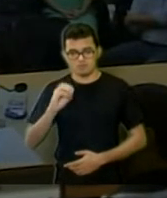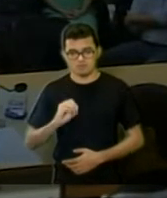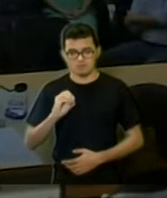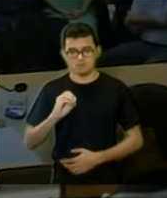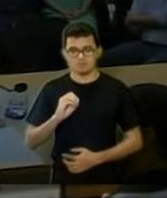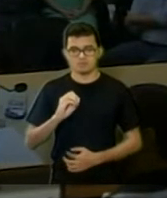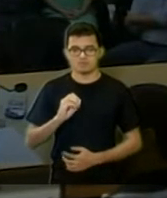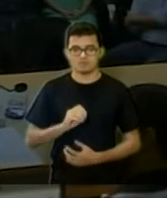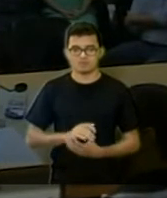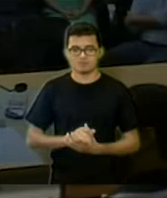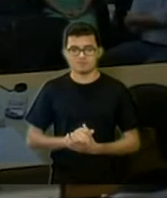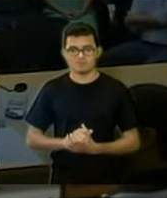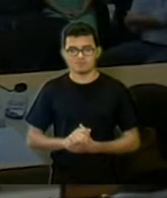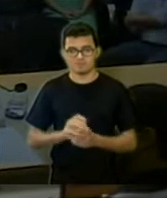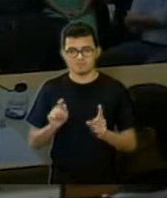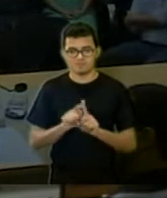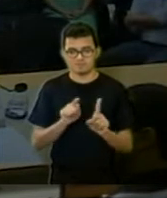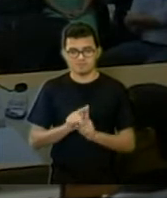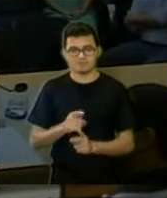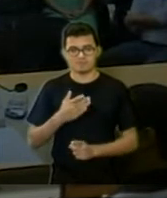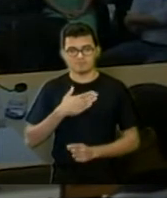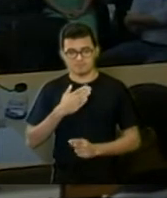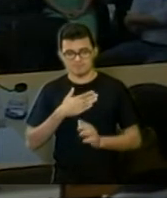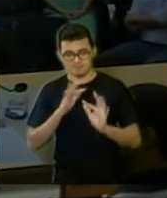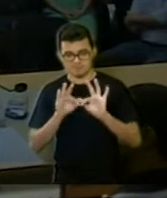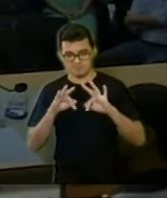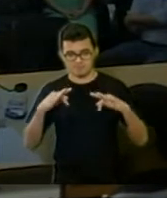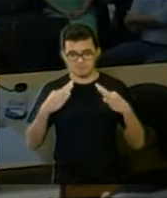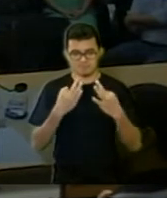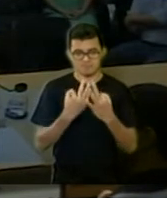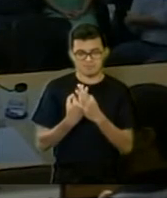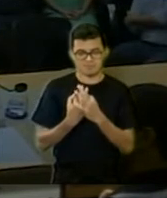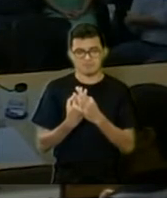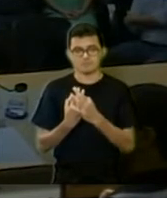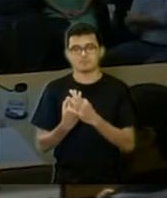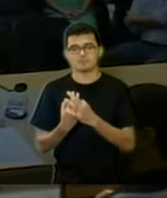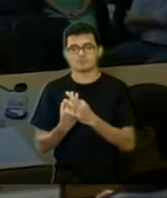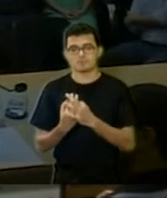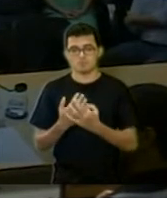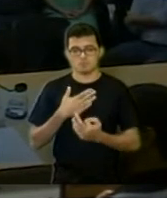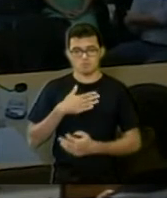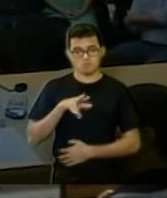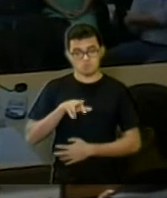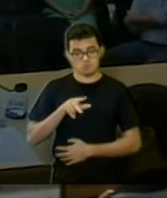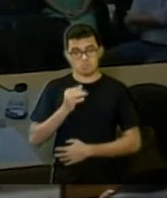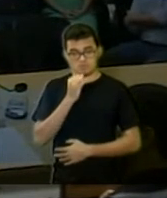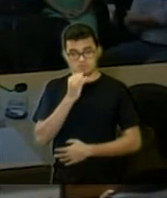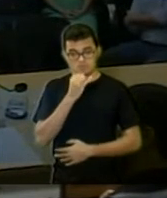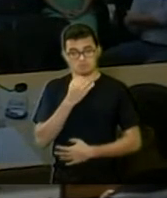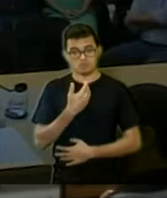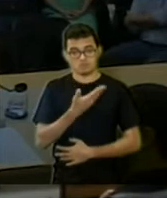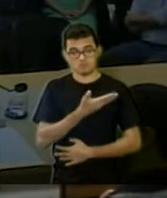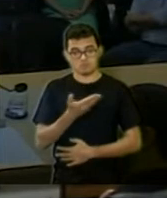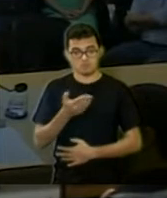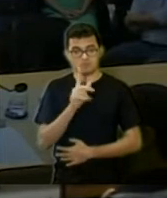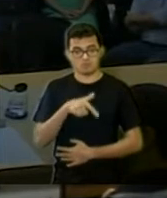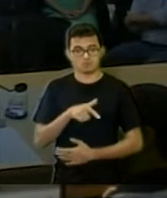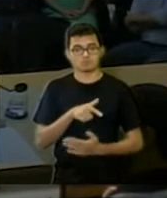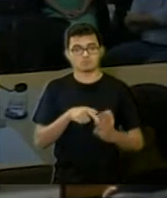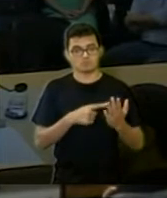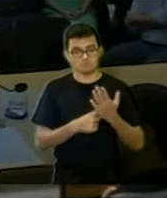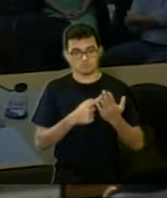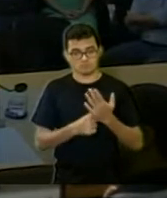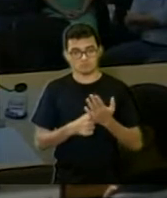bastante. E meus parentes, né, que estavam sempre, meus irmãos, por exemplo, são... colaboradores, né?